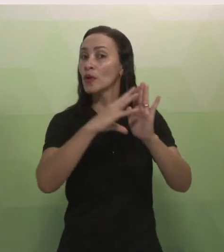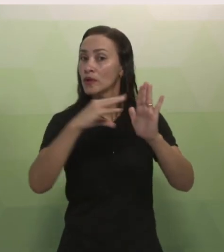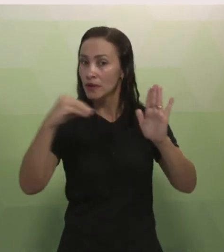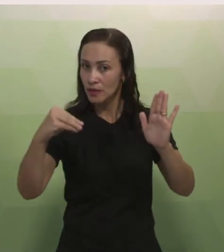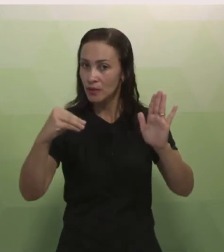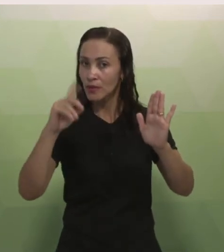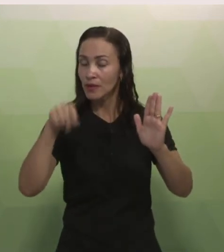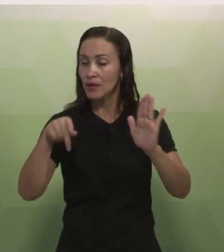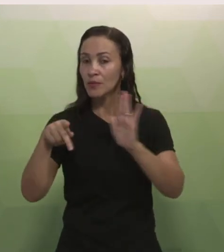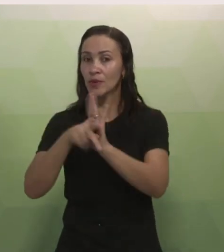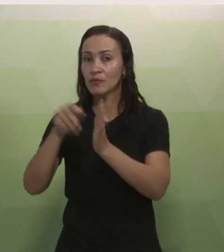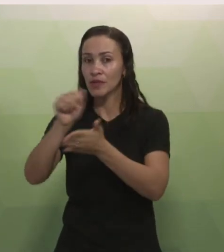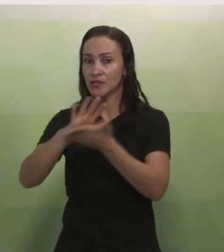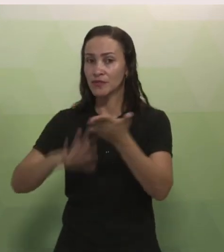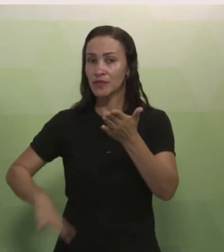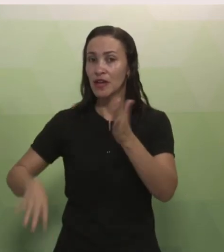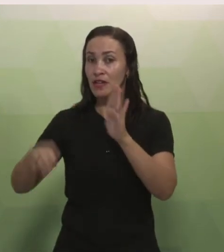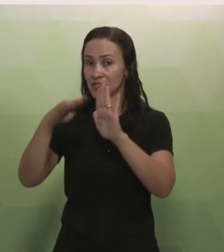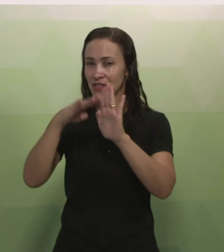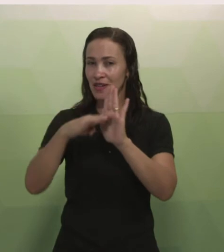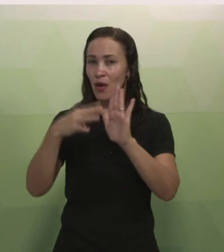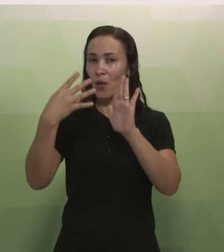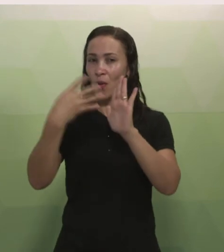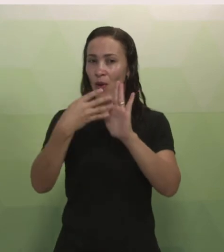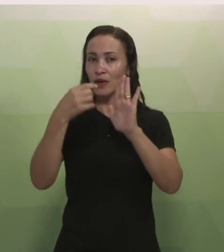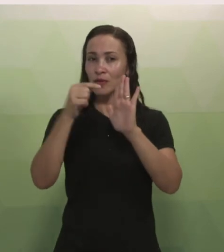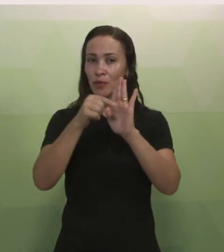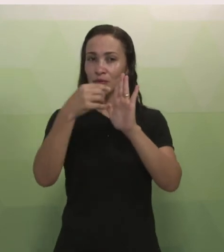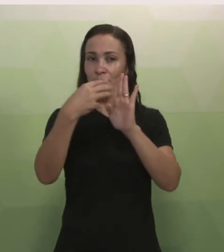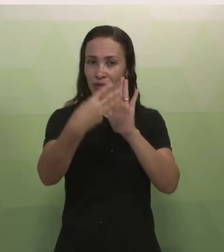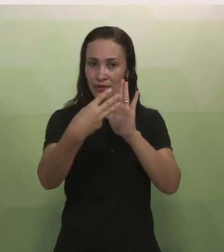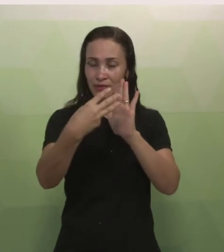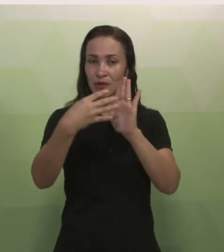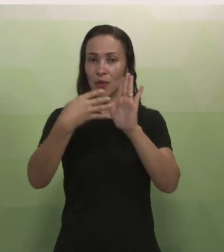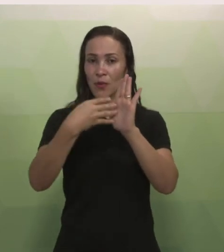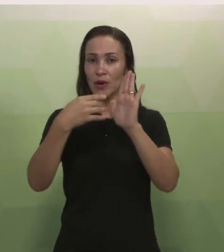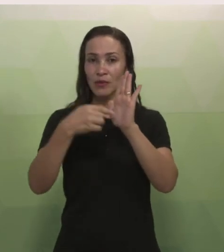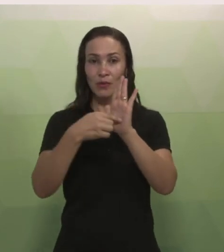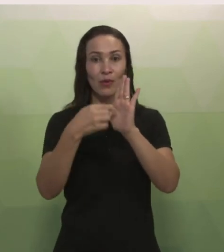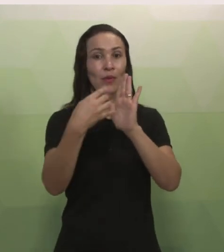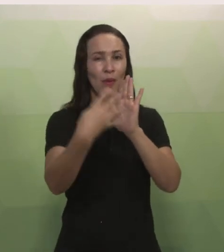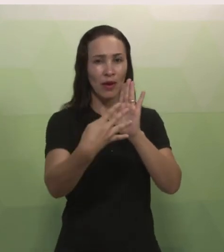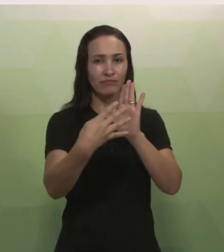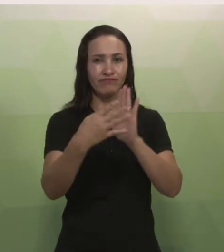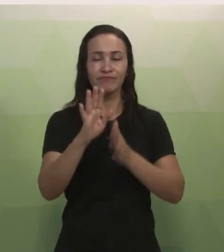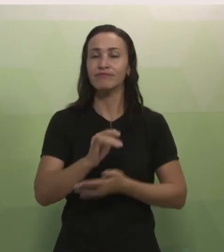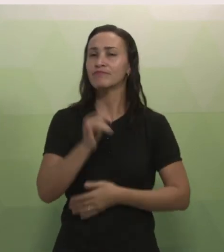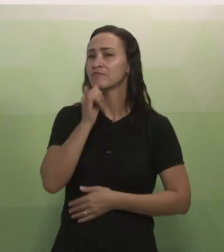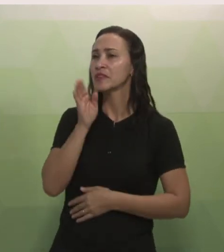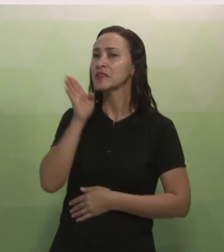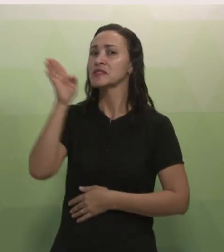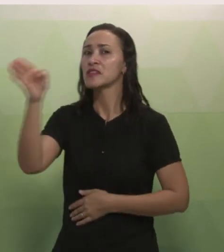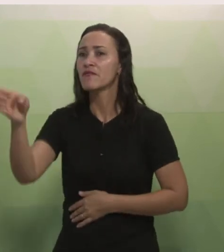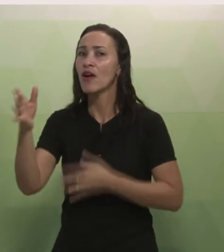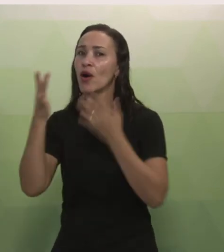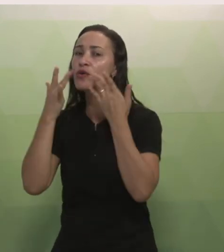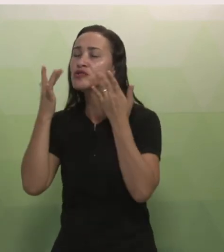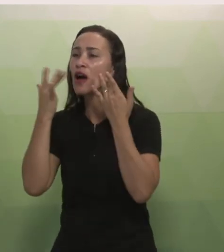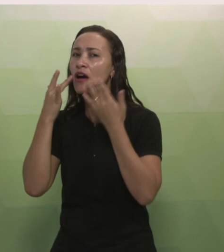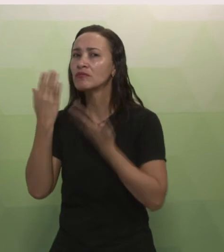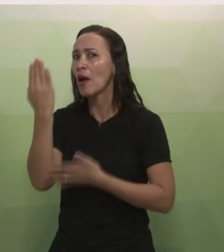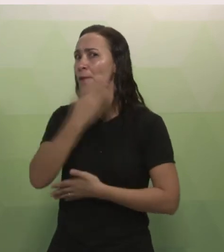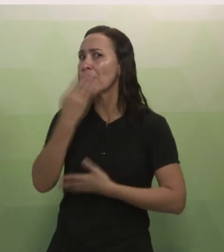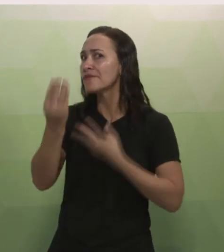relatório, que é para aquelas atividades 4.3 e 4.4, que é você vai num teatro, como é que